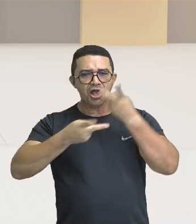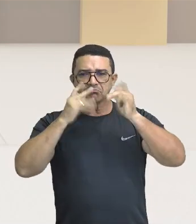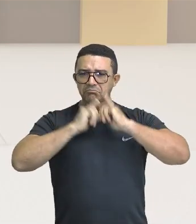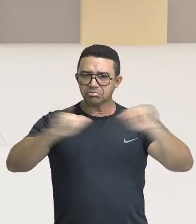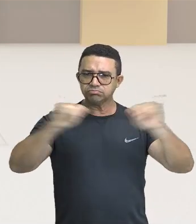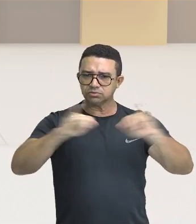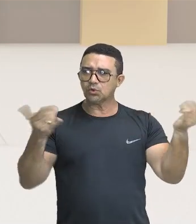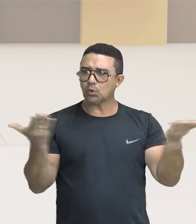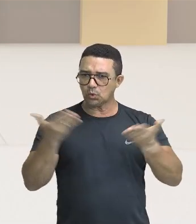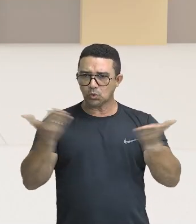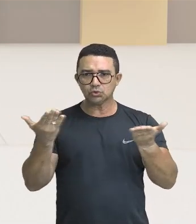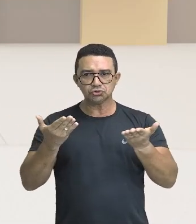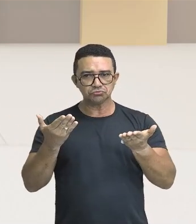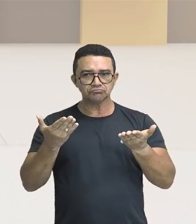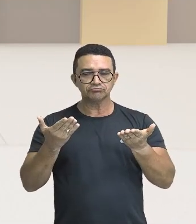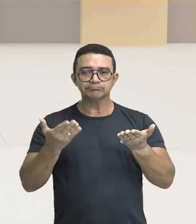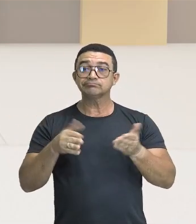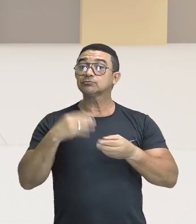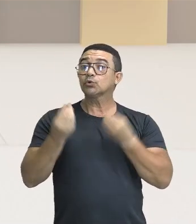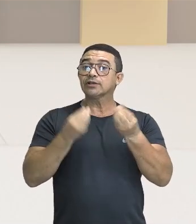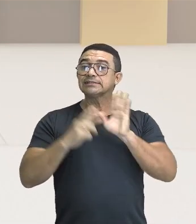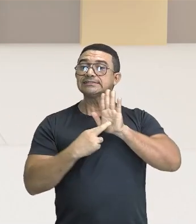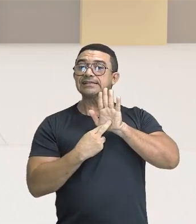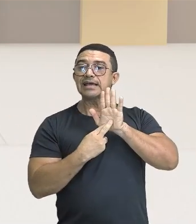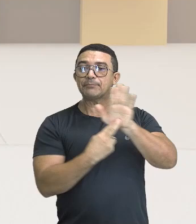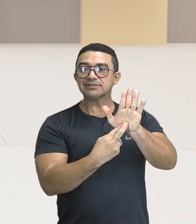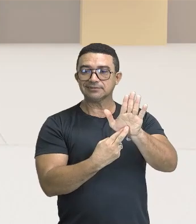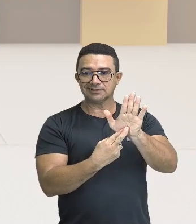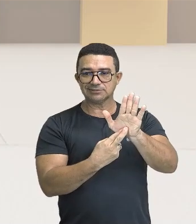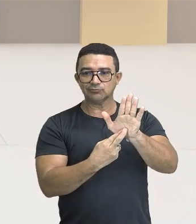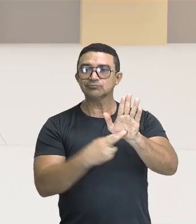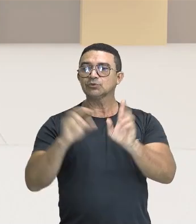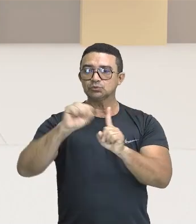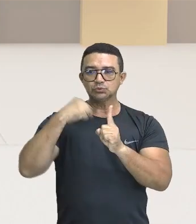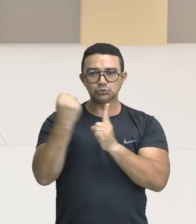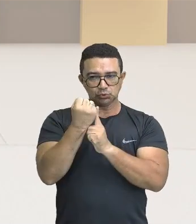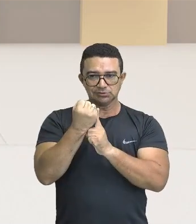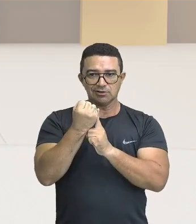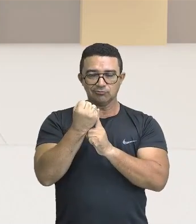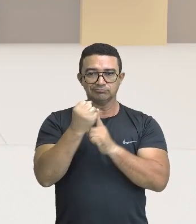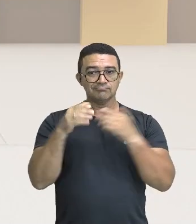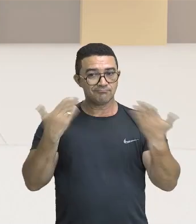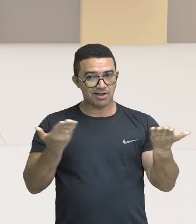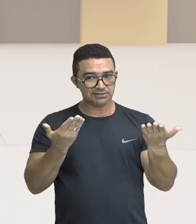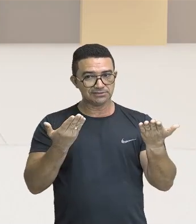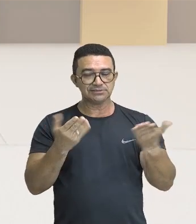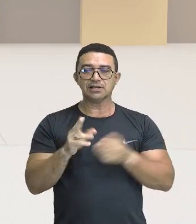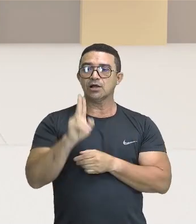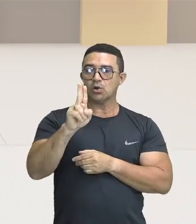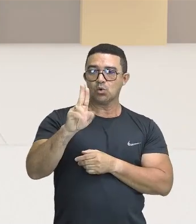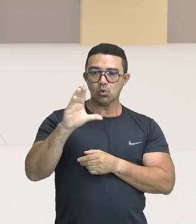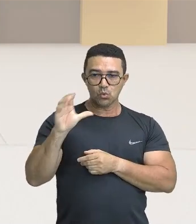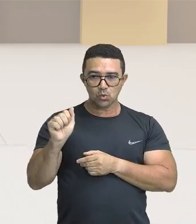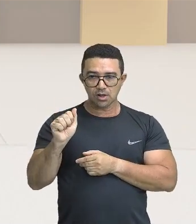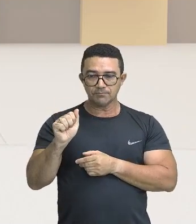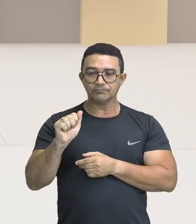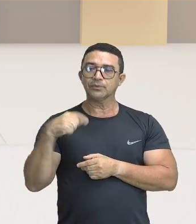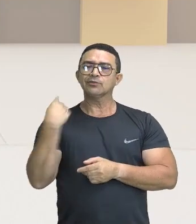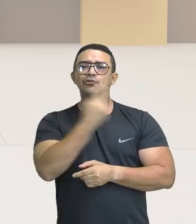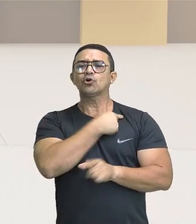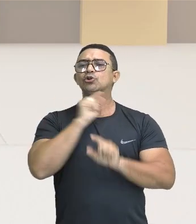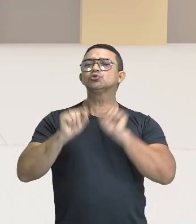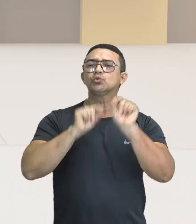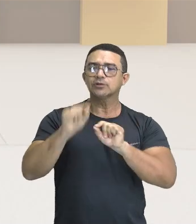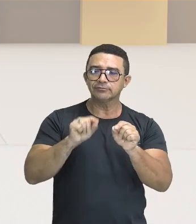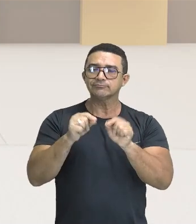dias atuais, que são as representações sociais. Mas nesta unidade curricular de aprofundamento,